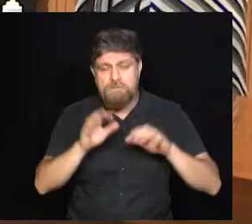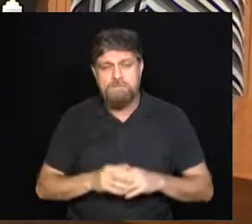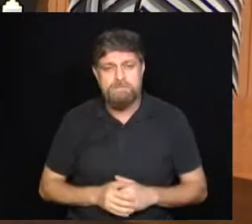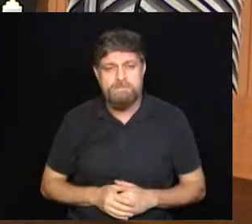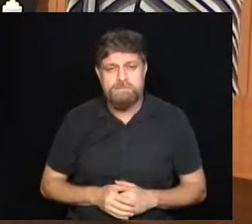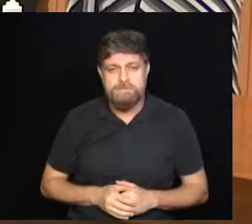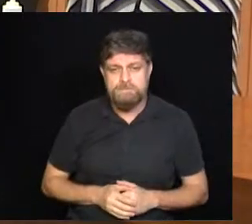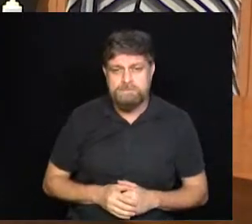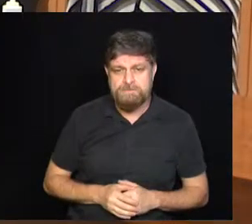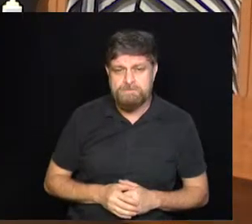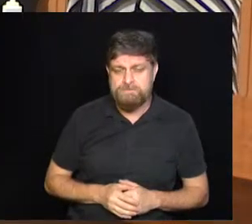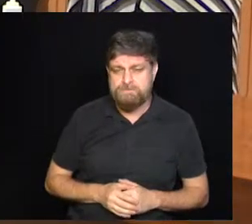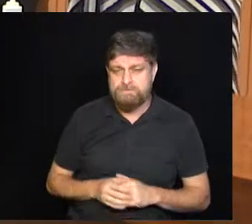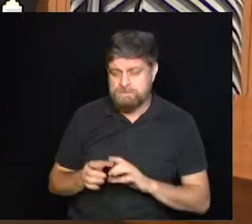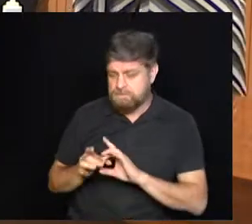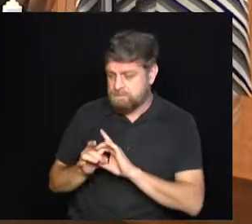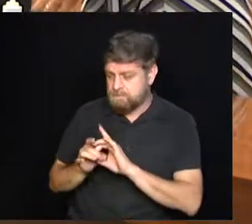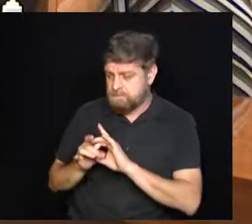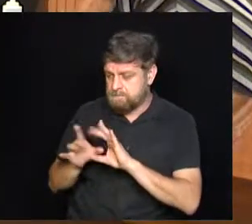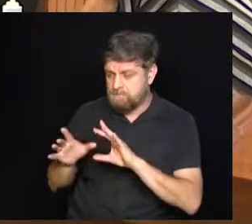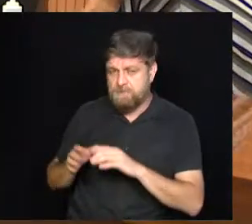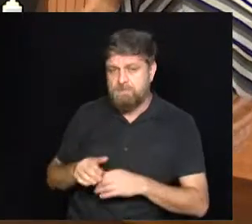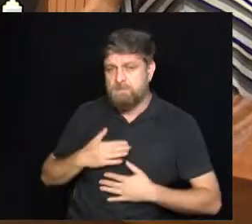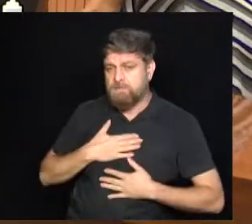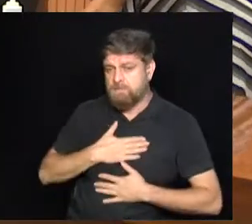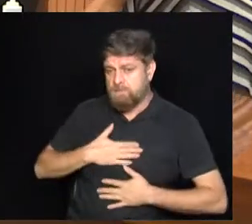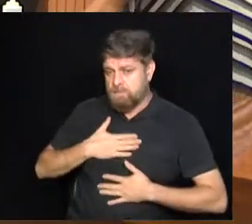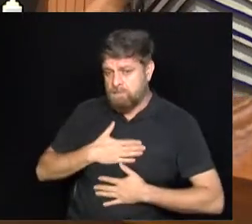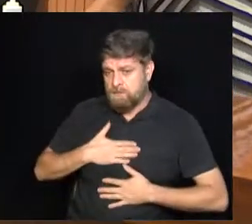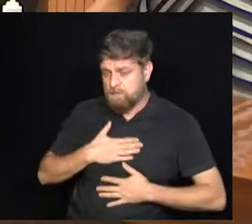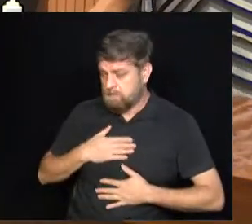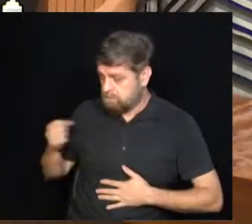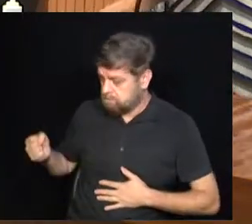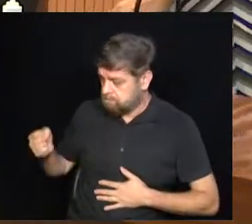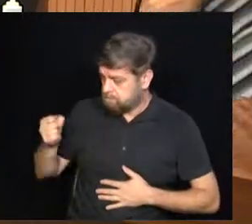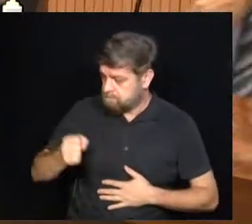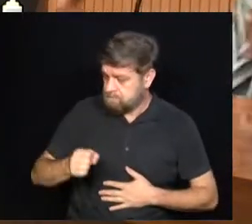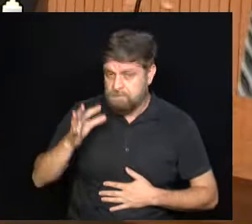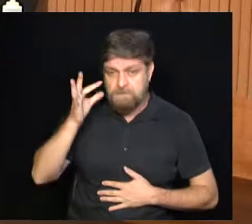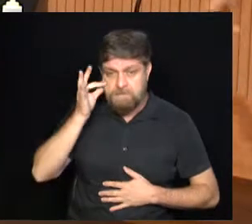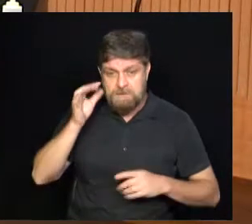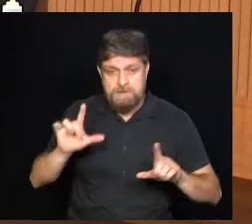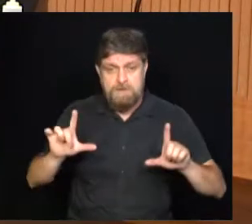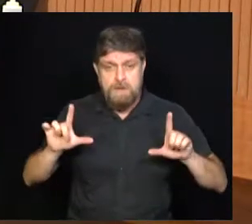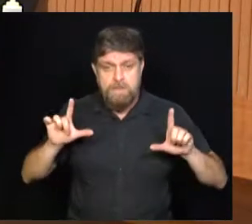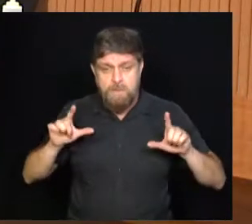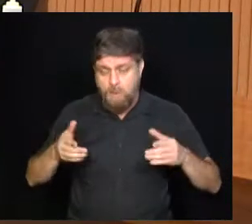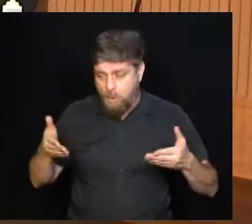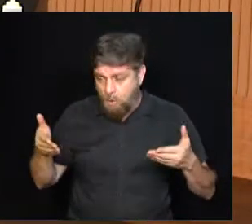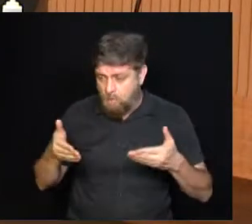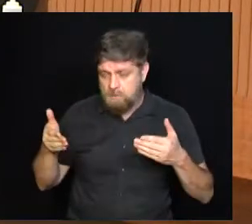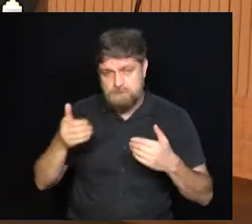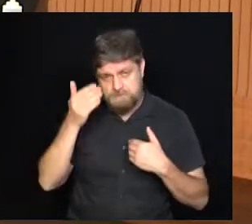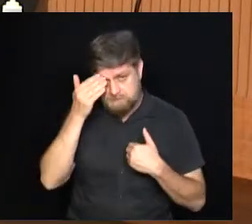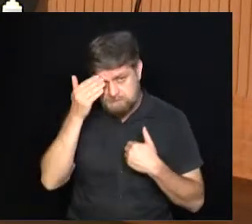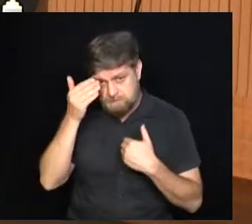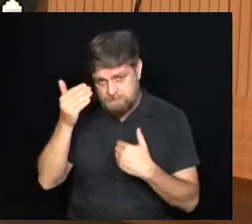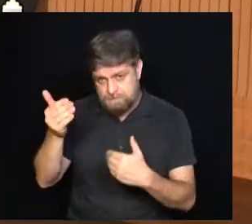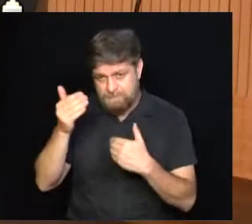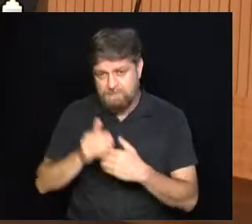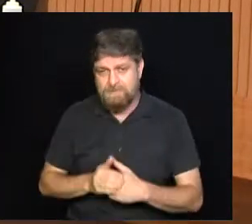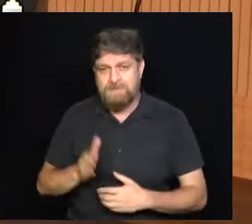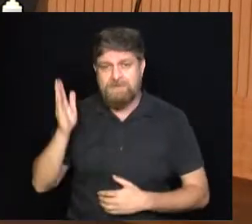Comandante, fico muito lisonjeado com a sua presença, agradeço mais uma vez o convite, eu sei que não é